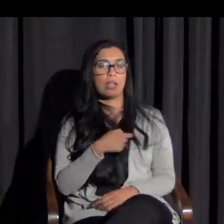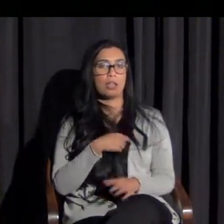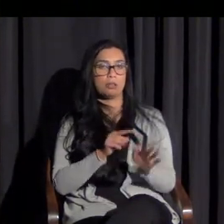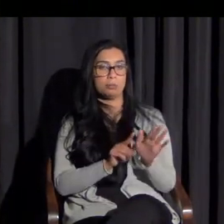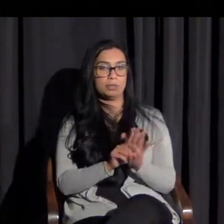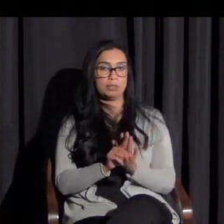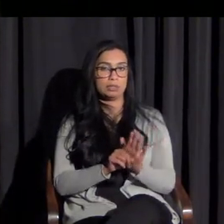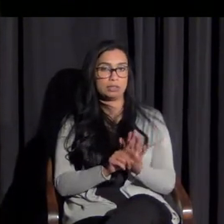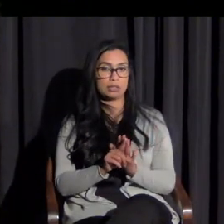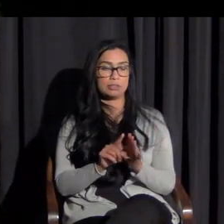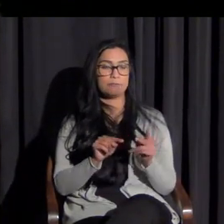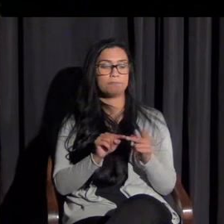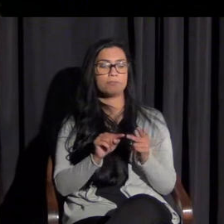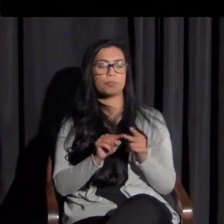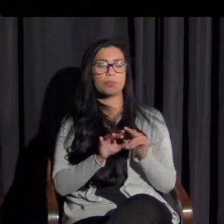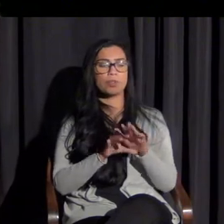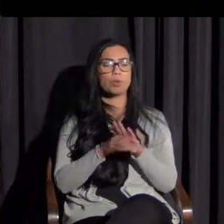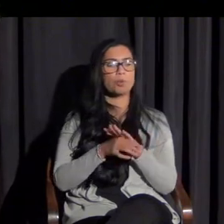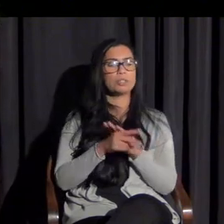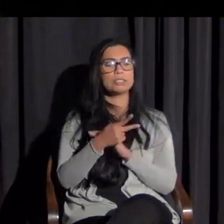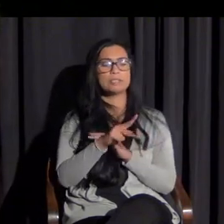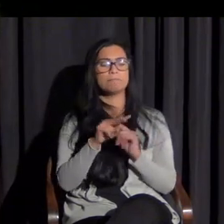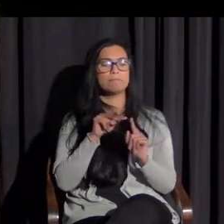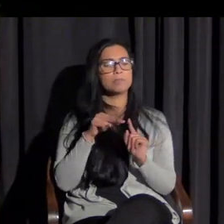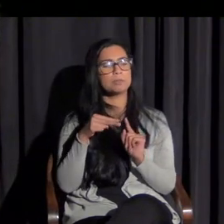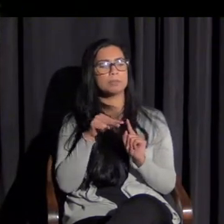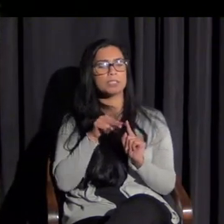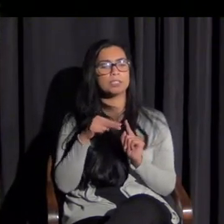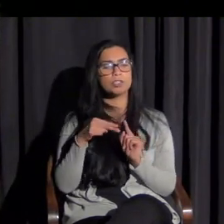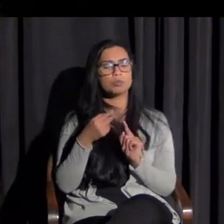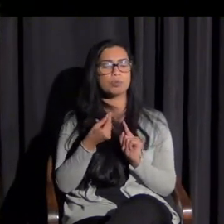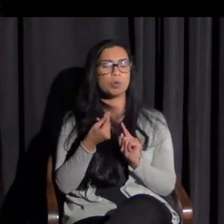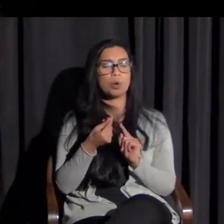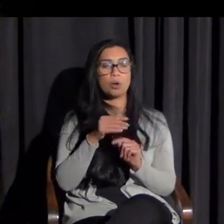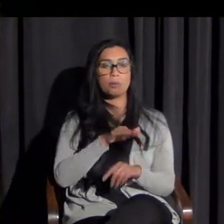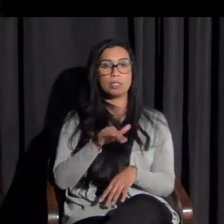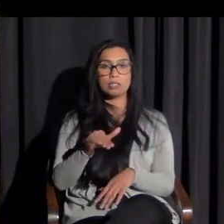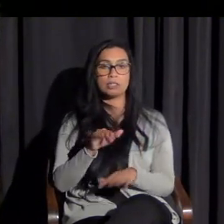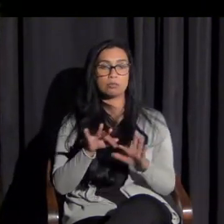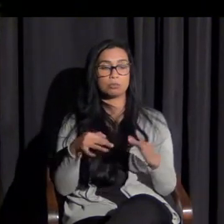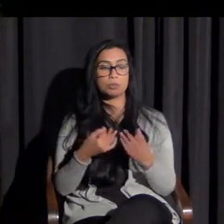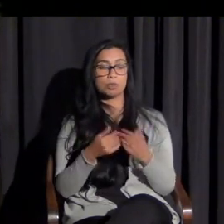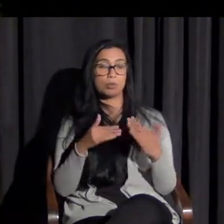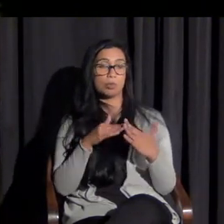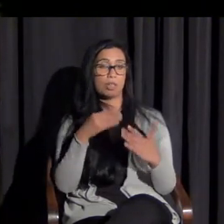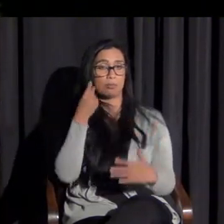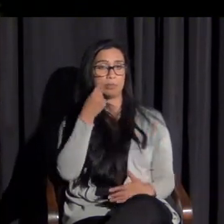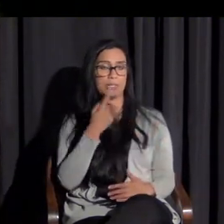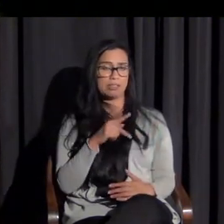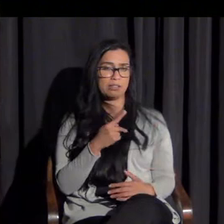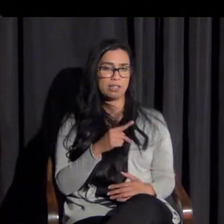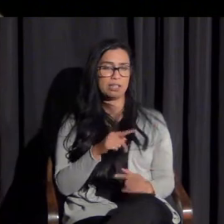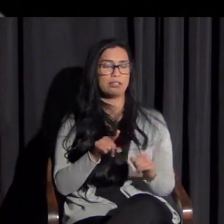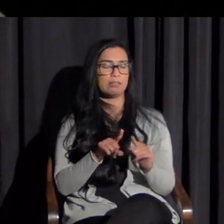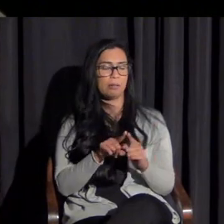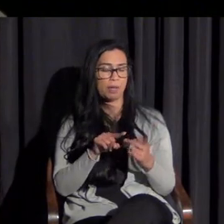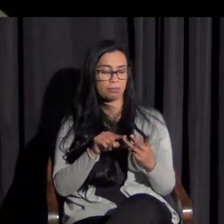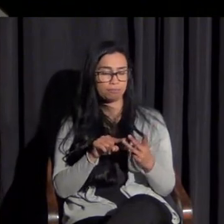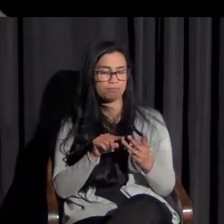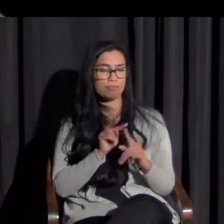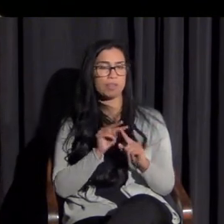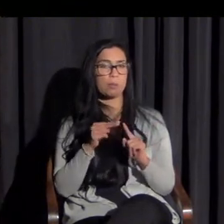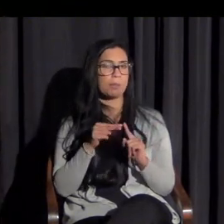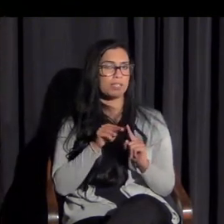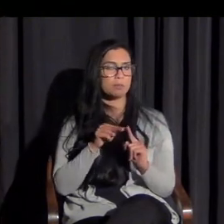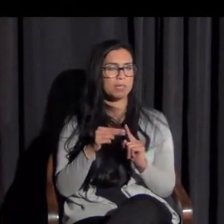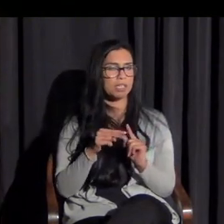as concepções relacionadas às crianças e às famílias moradoras das ocupações, as concepções ligadas ao